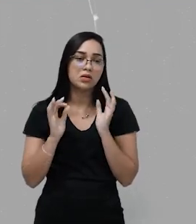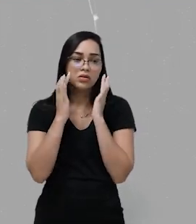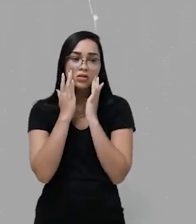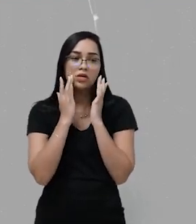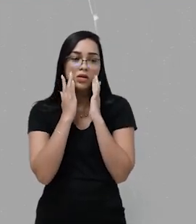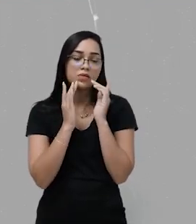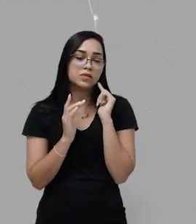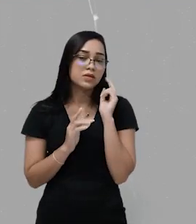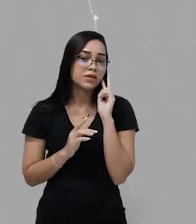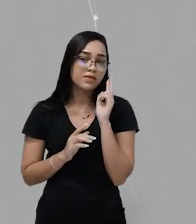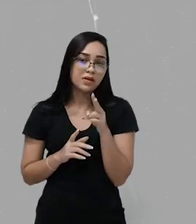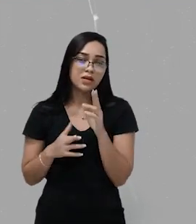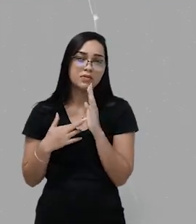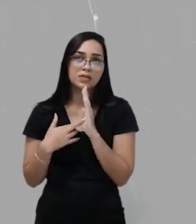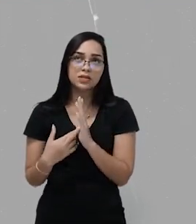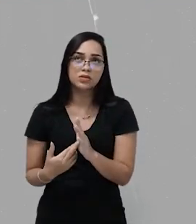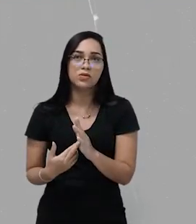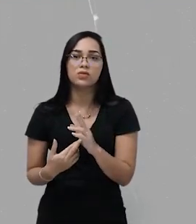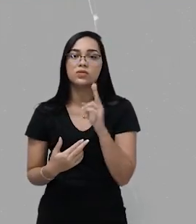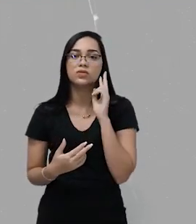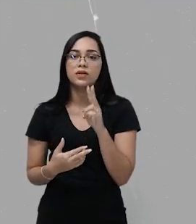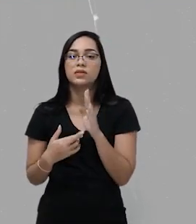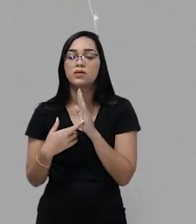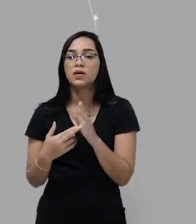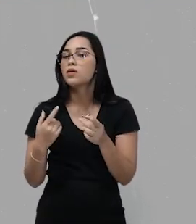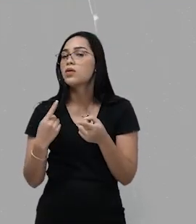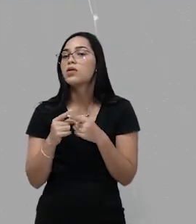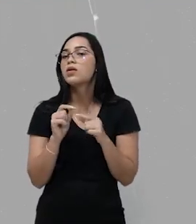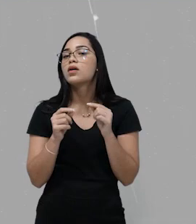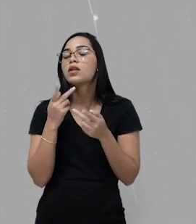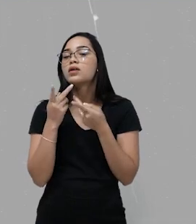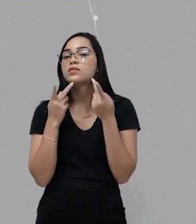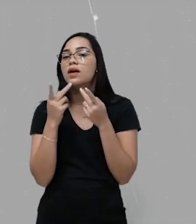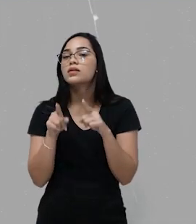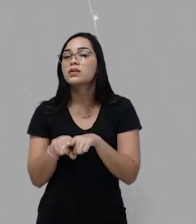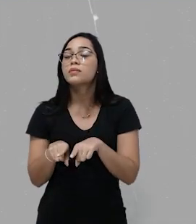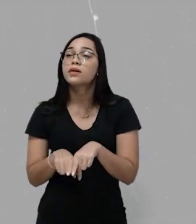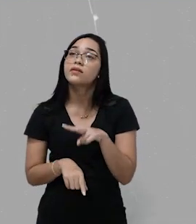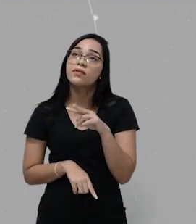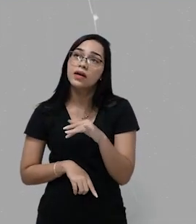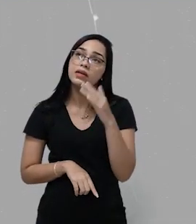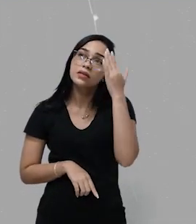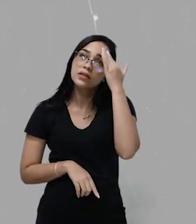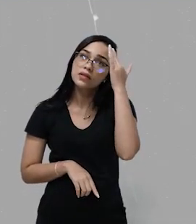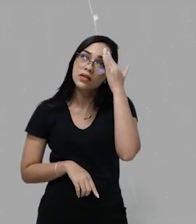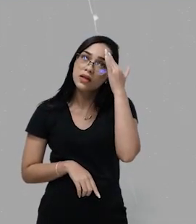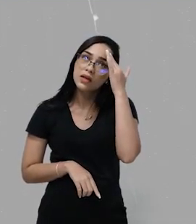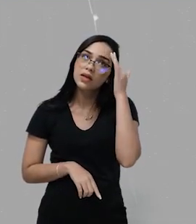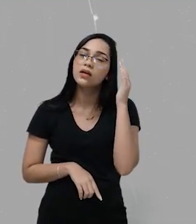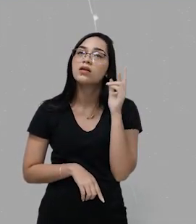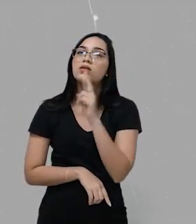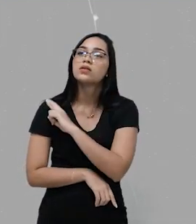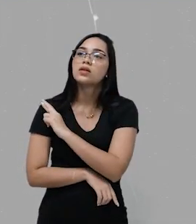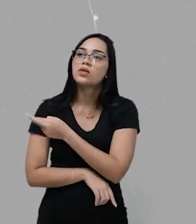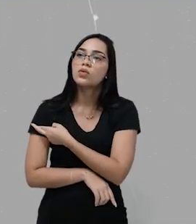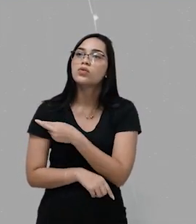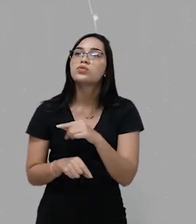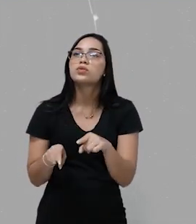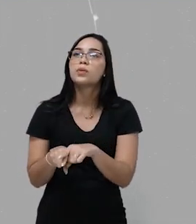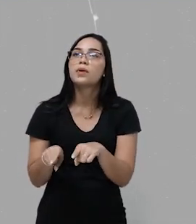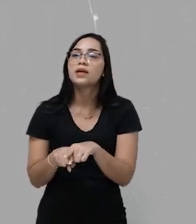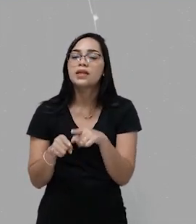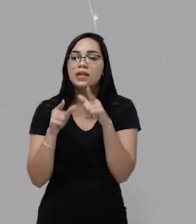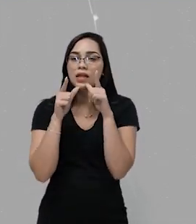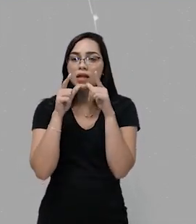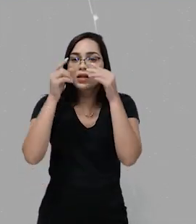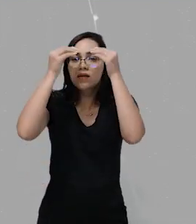você vê as apresentações, as representações por meio das falas e vai entender através dos recursos expressivos, da